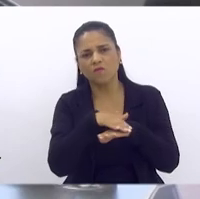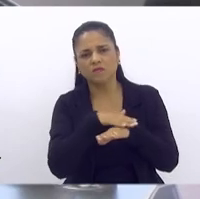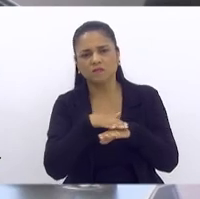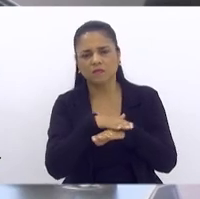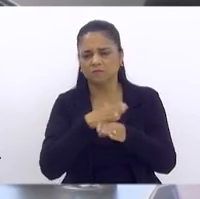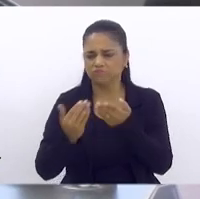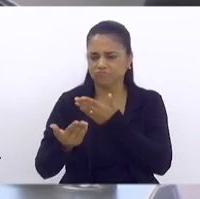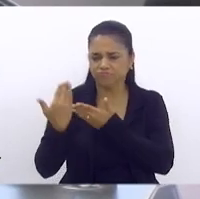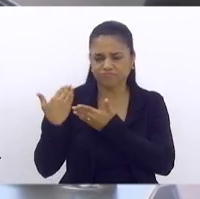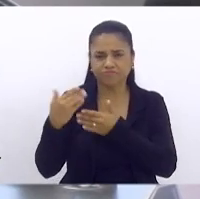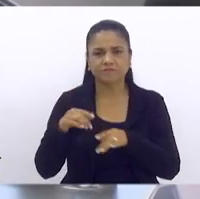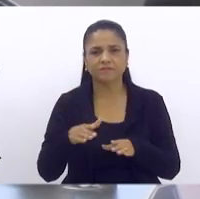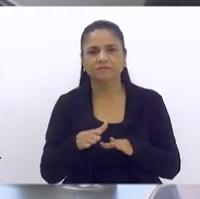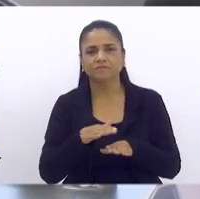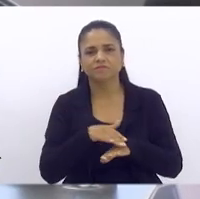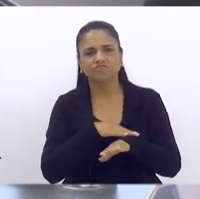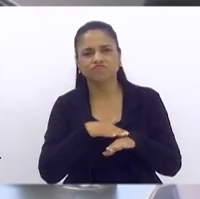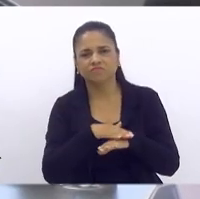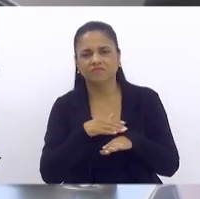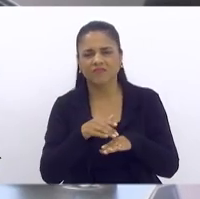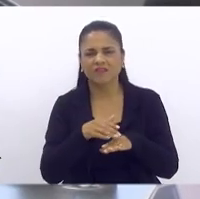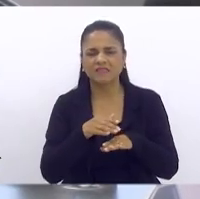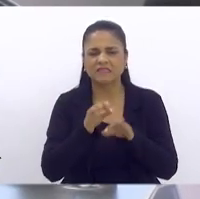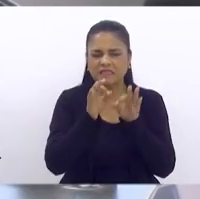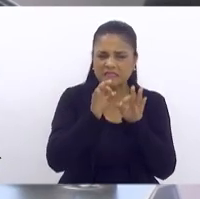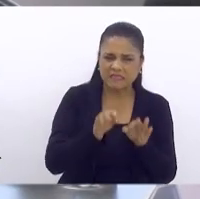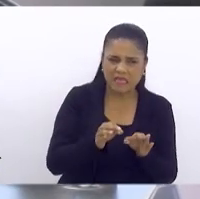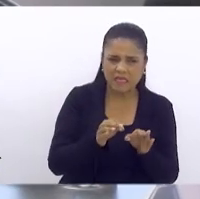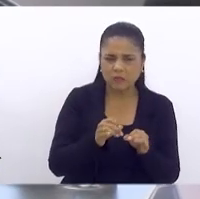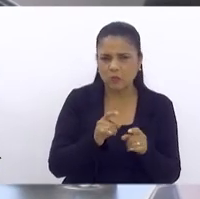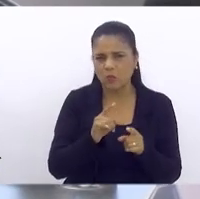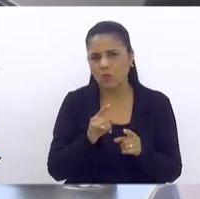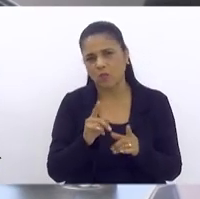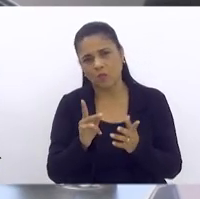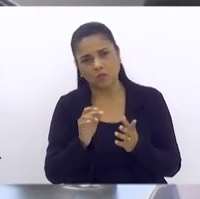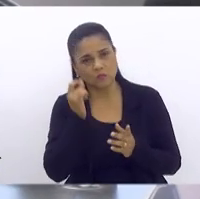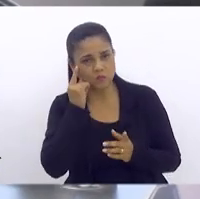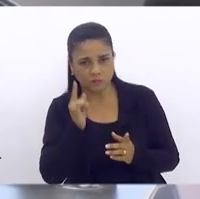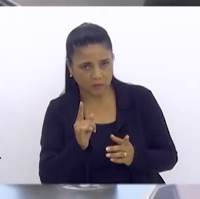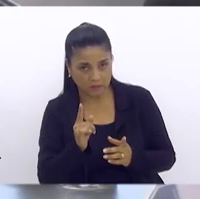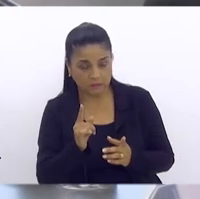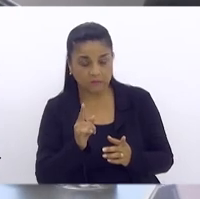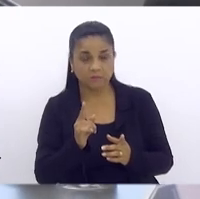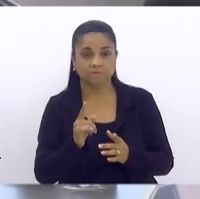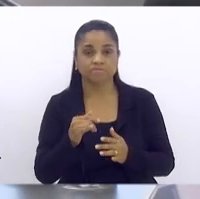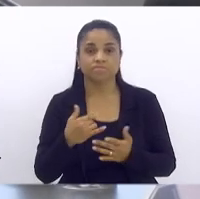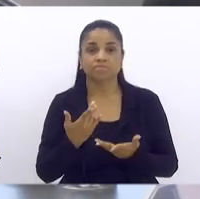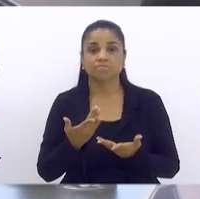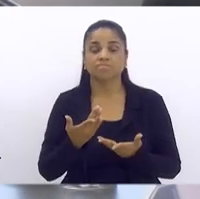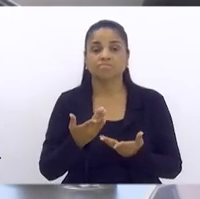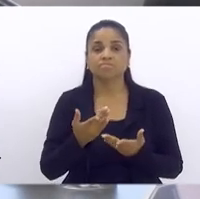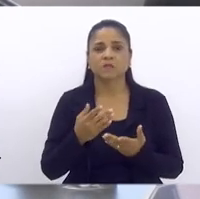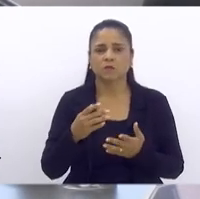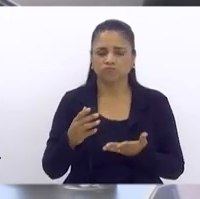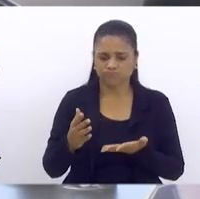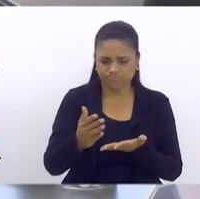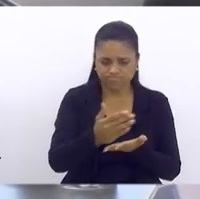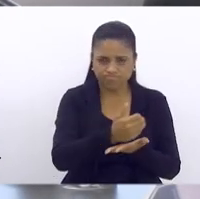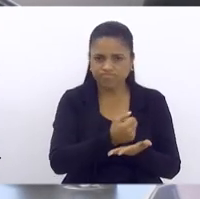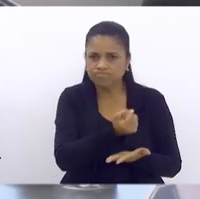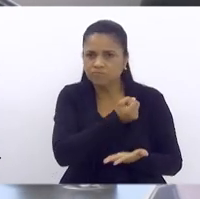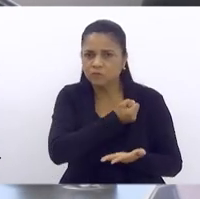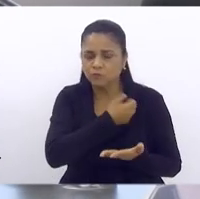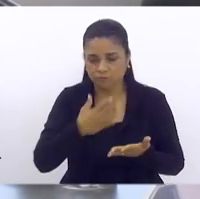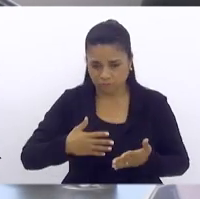consigo conferir se a fonte está correta, mas eu achei assim, um número assustador, né,